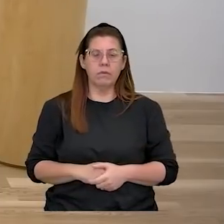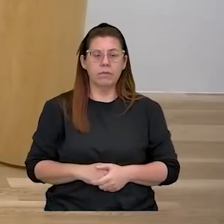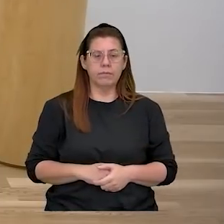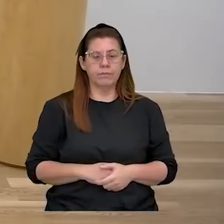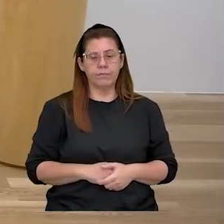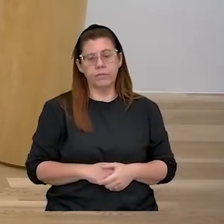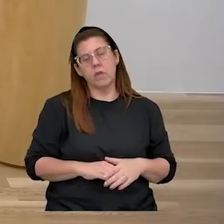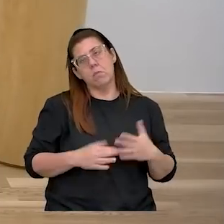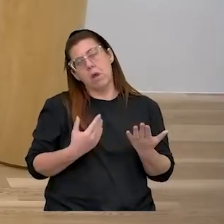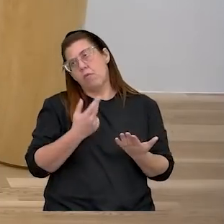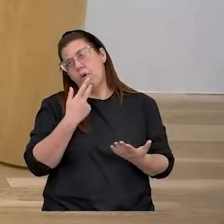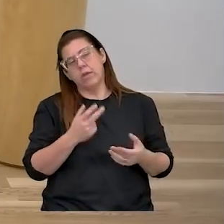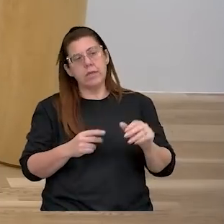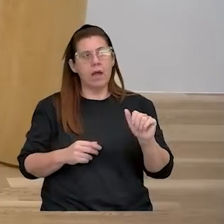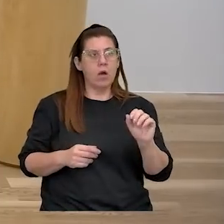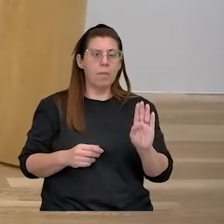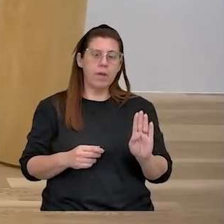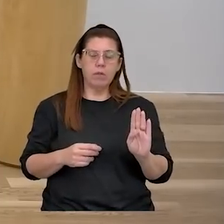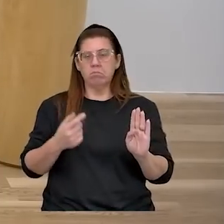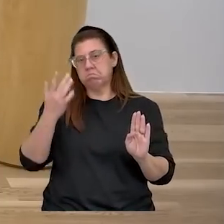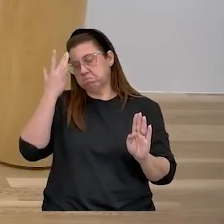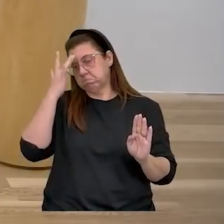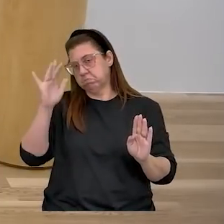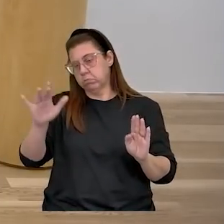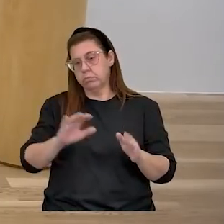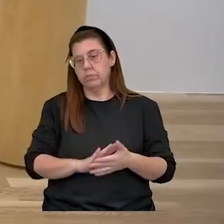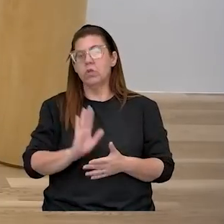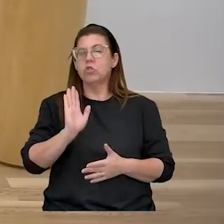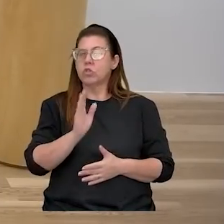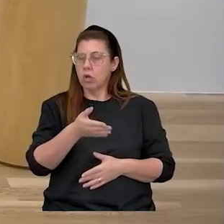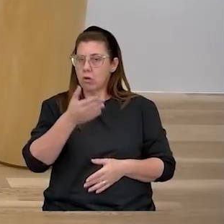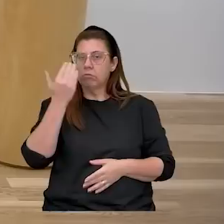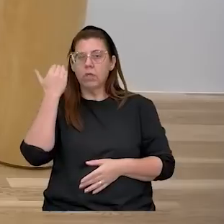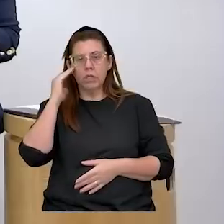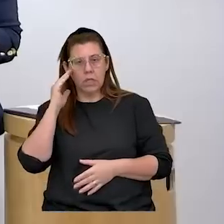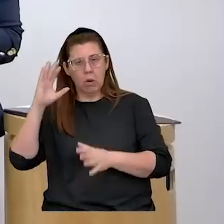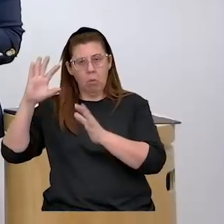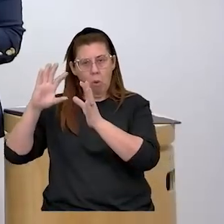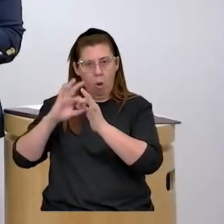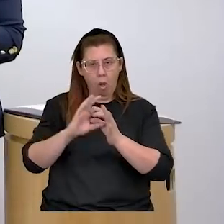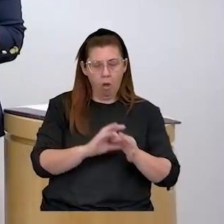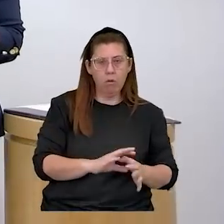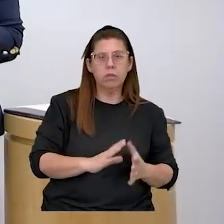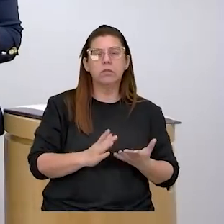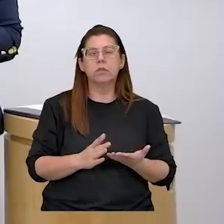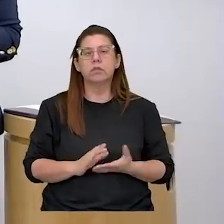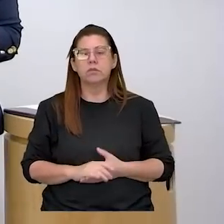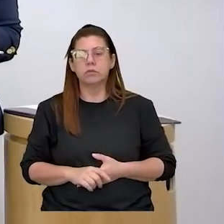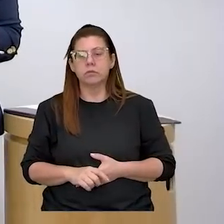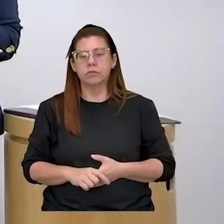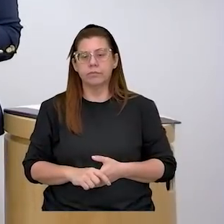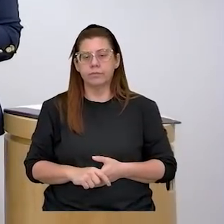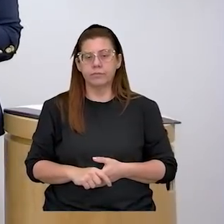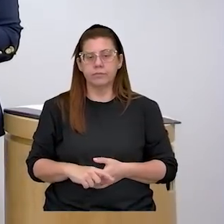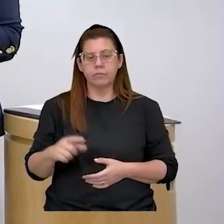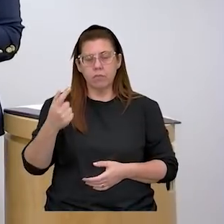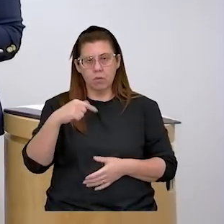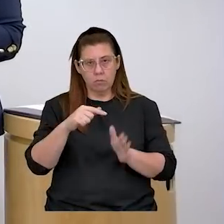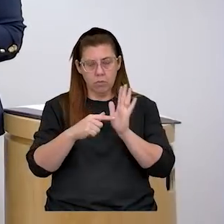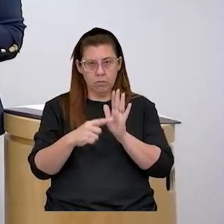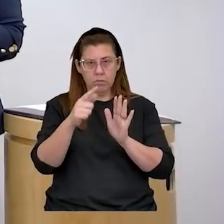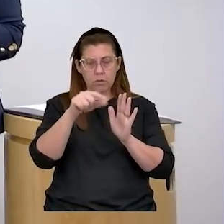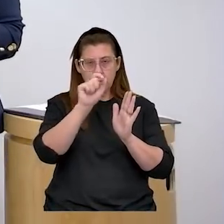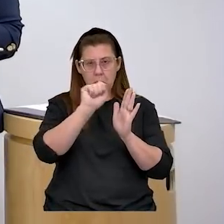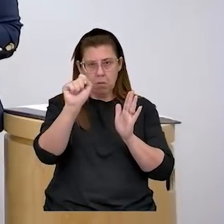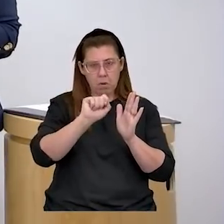se será A ou B. A ou B. Muito Tá? bem. Então, já conseguiram entender aí o contexto. Principalmente eu voltei na parte do texto, depois eu consegui grifar,